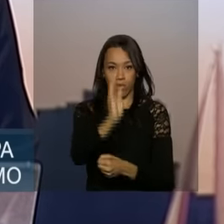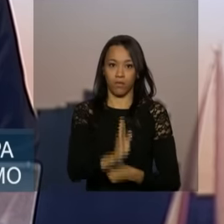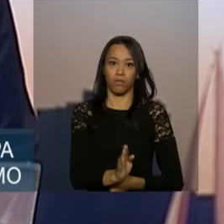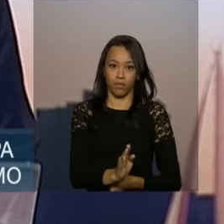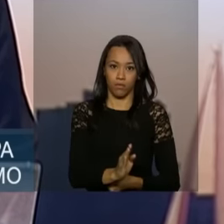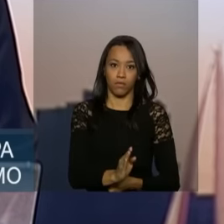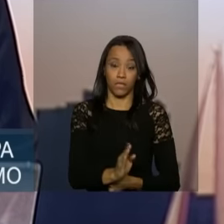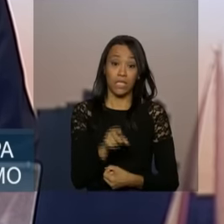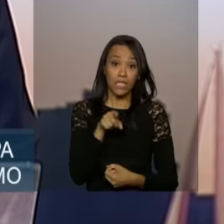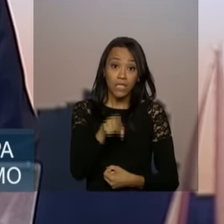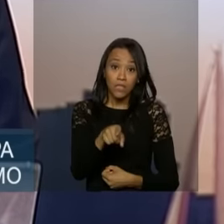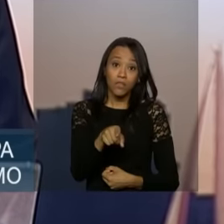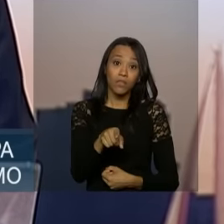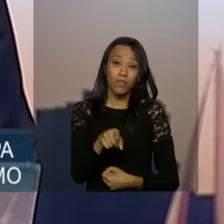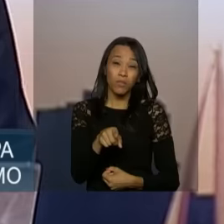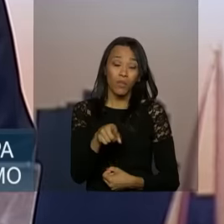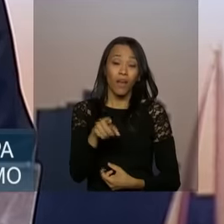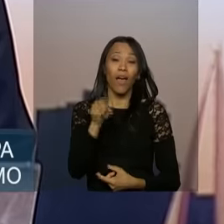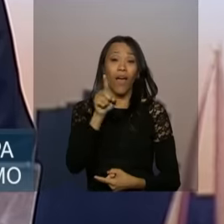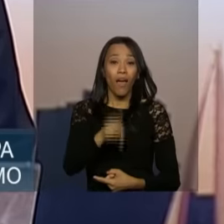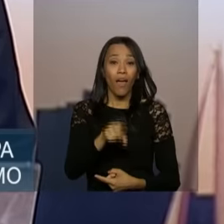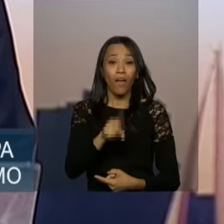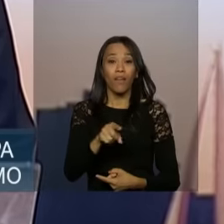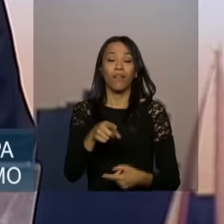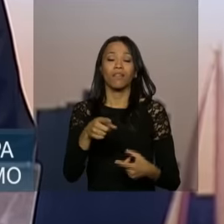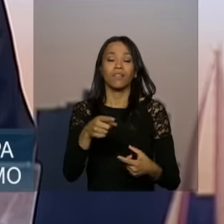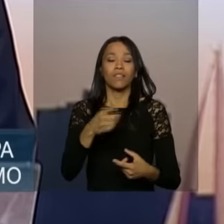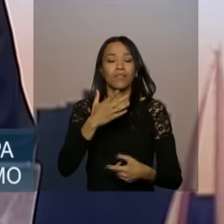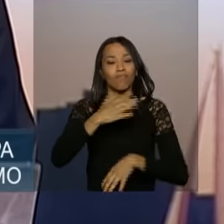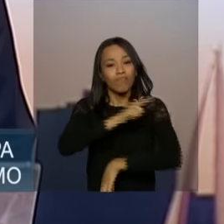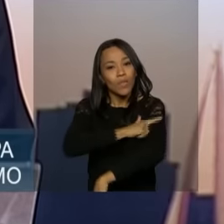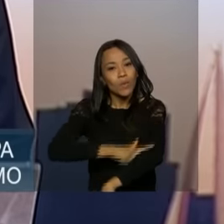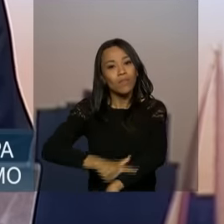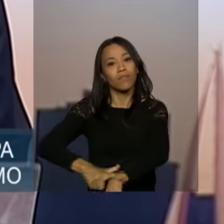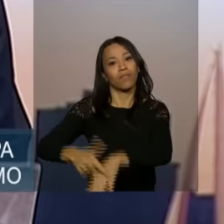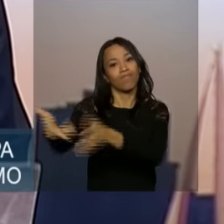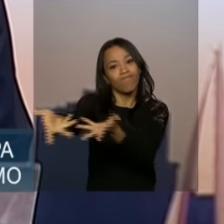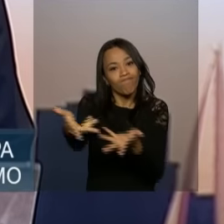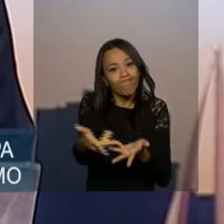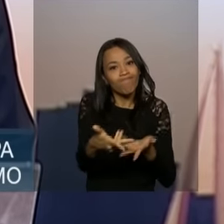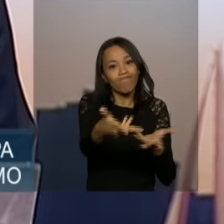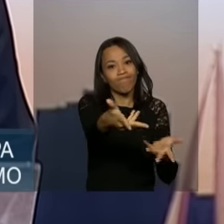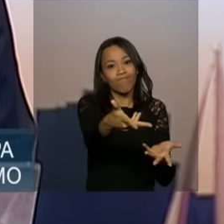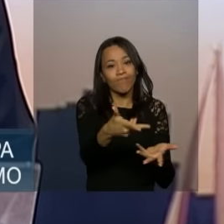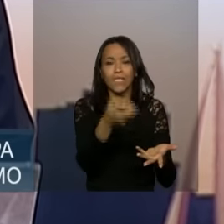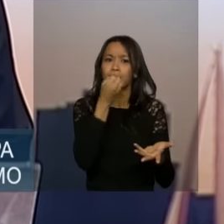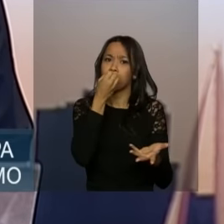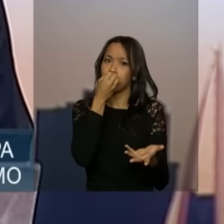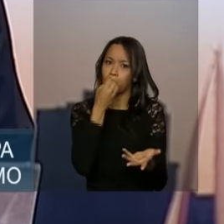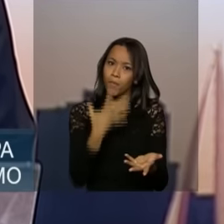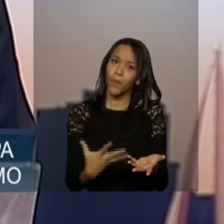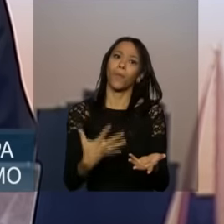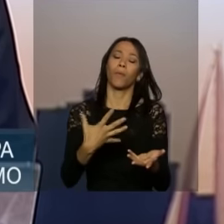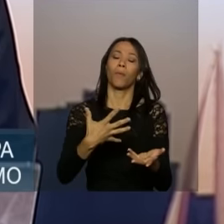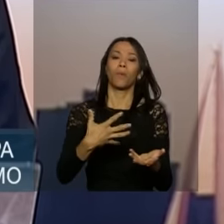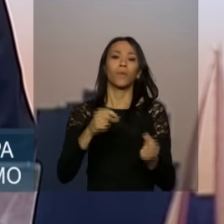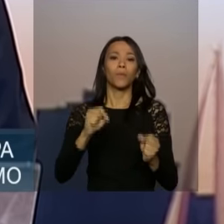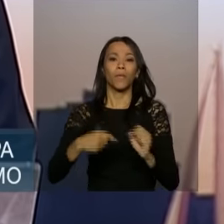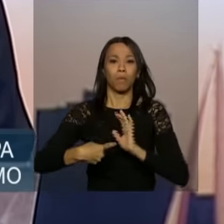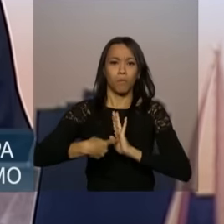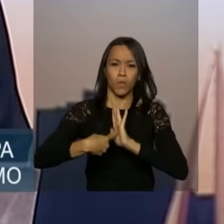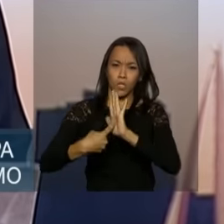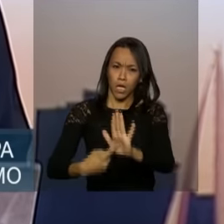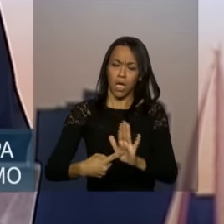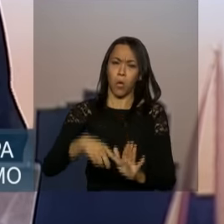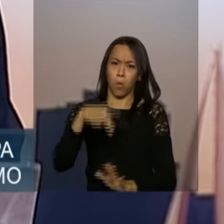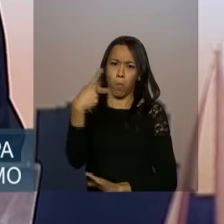inequívoca demonstração de nossa hospitalidade e um bom termômetro das potencialidades turísticas